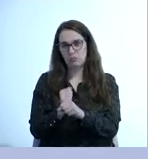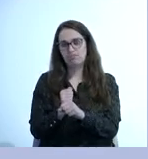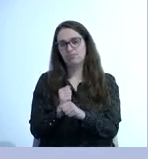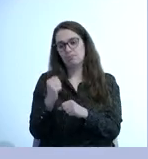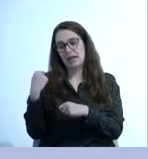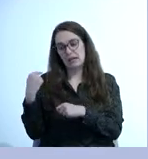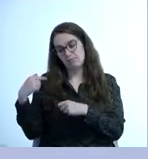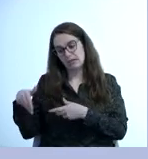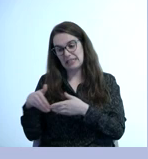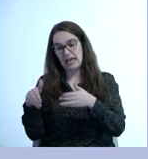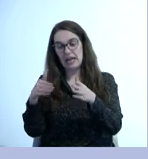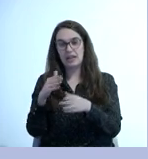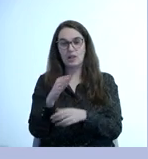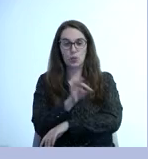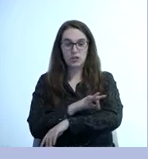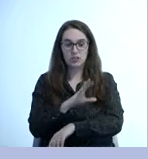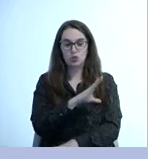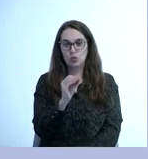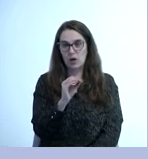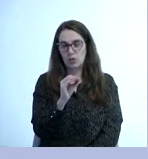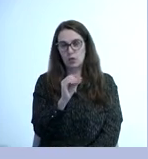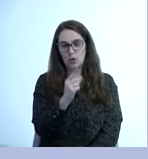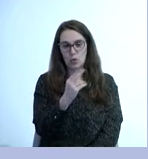carreira do arquiteto João Luís Carrilho da Graça.